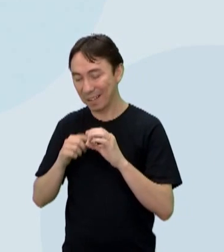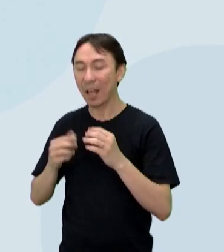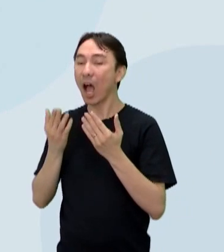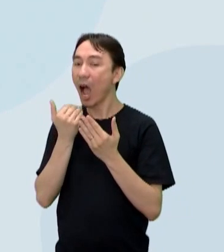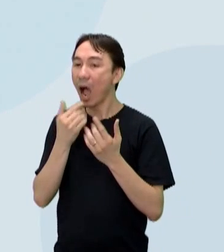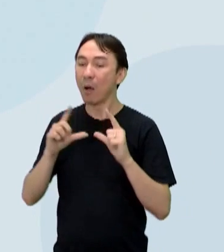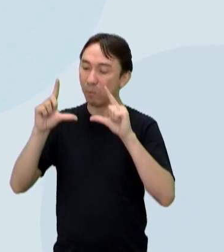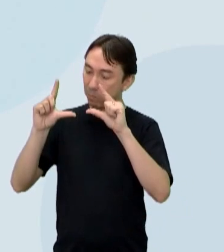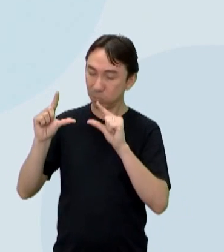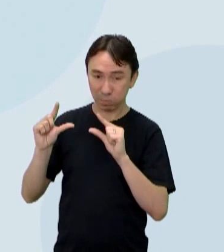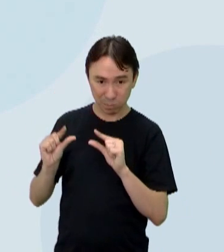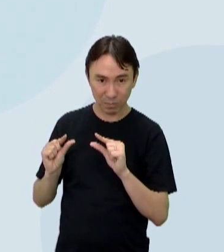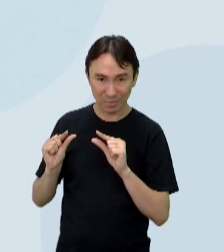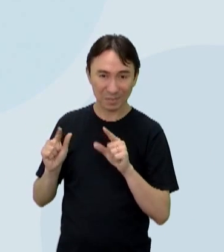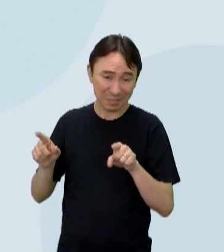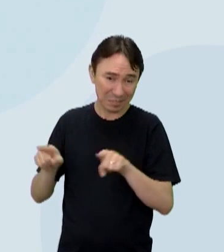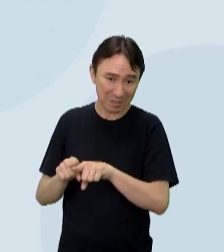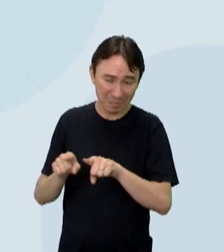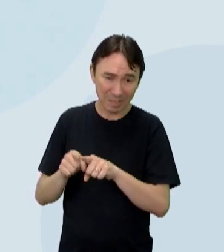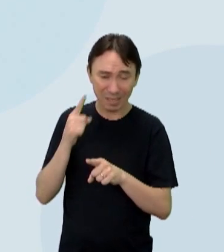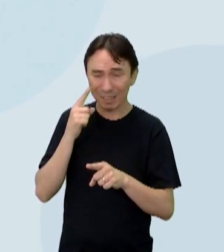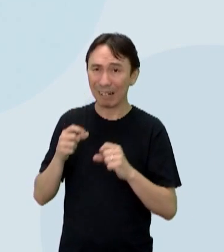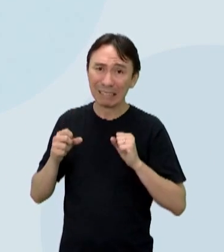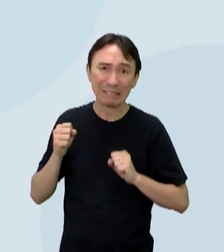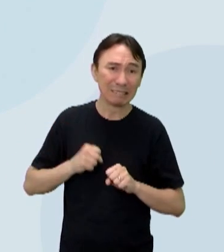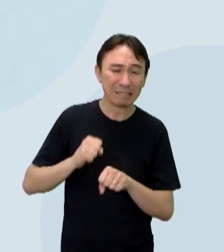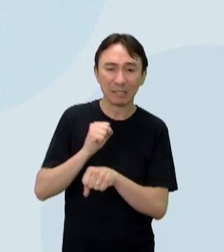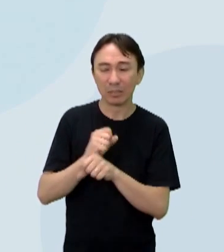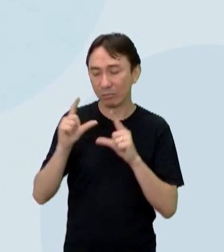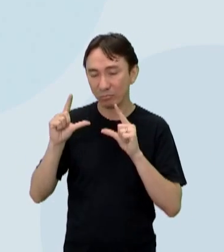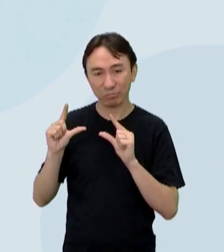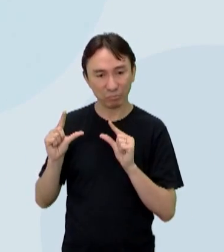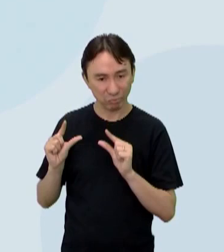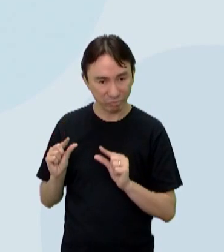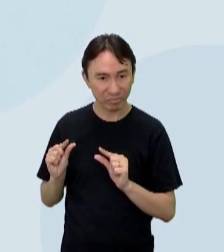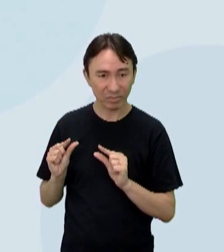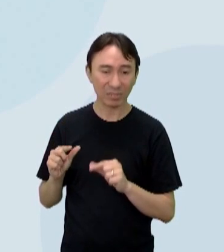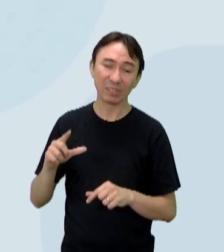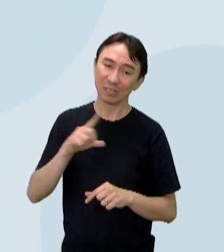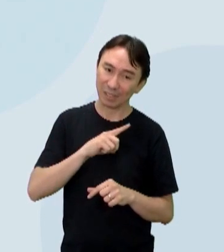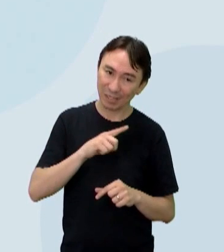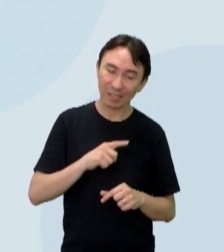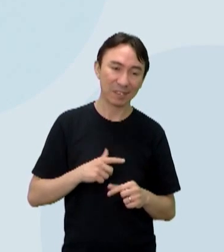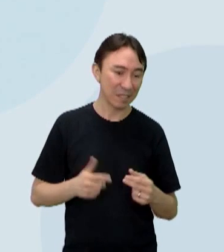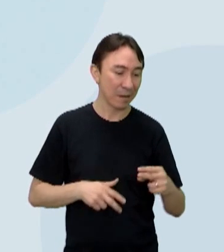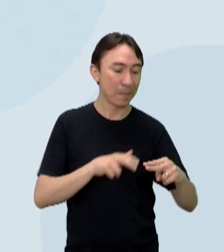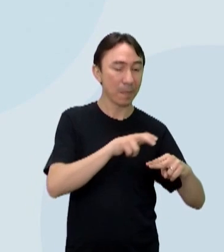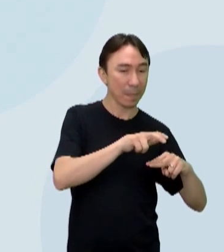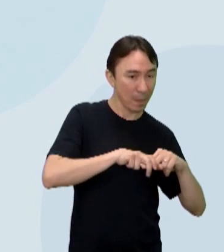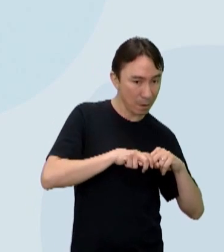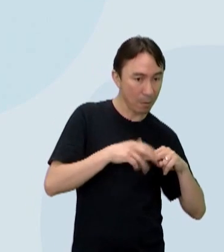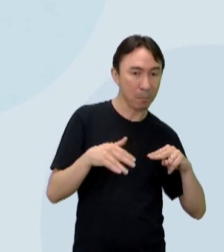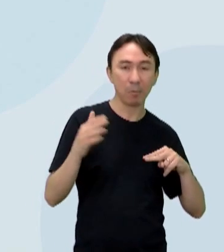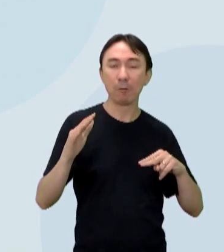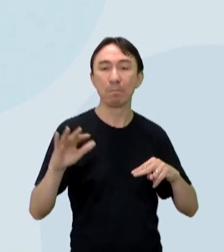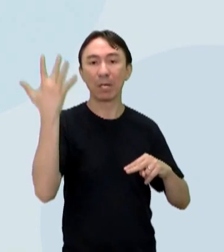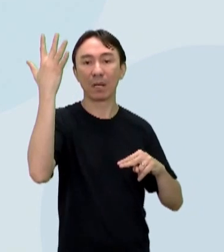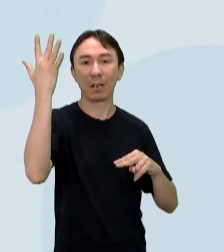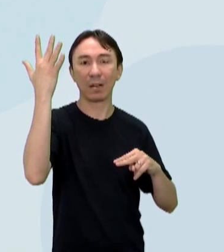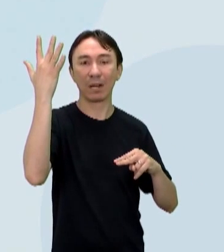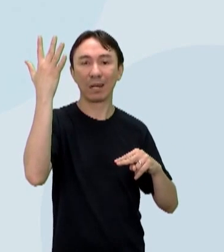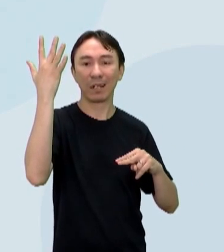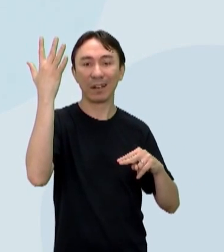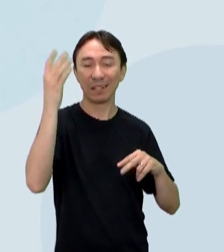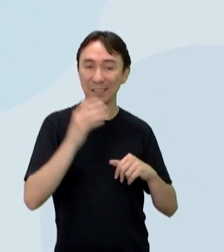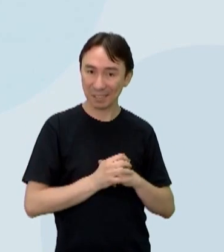esperanças também, são as causas. E estabelecendo, então, uma relação de causa e consequência. Tá